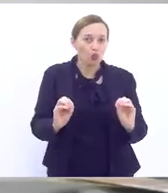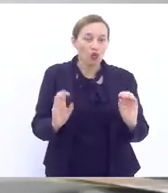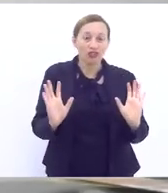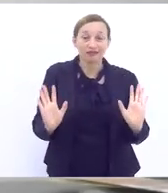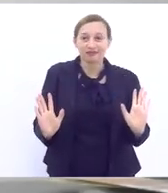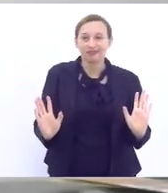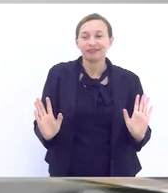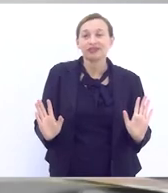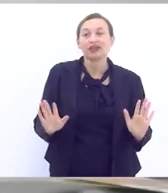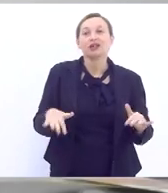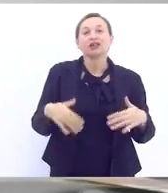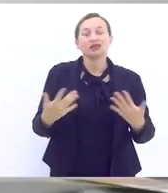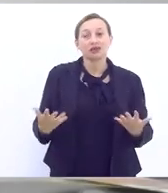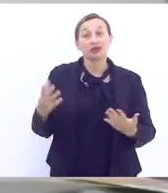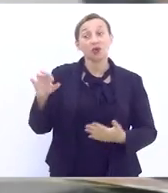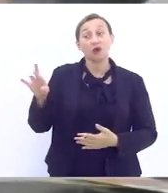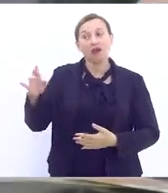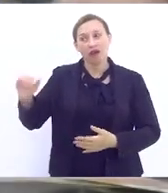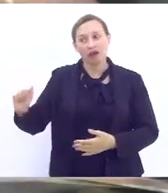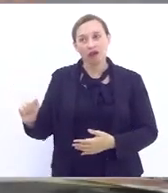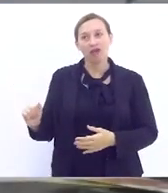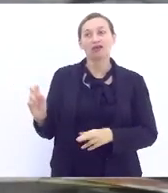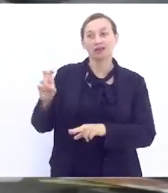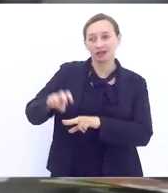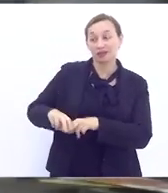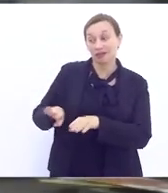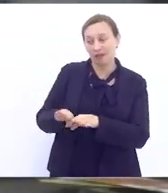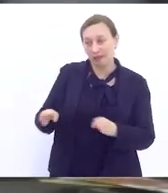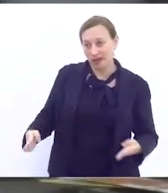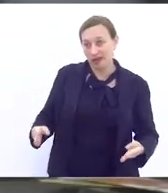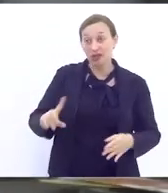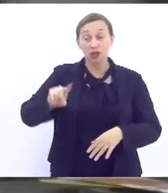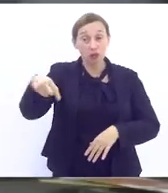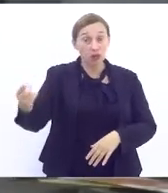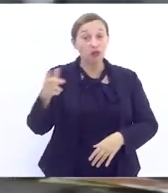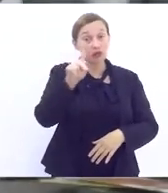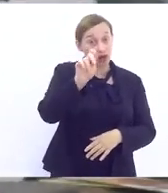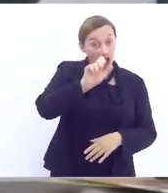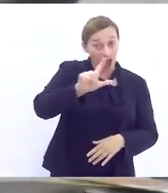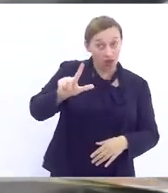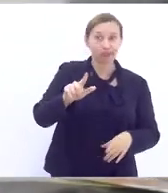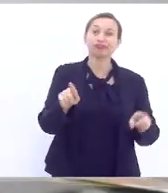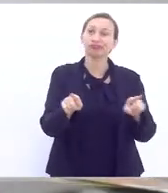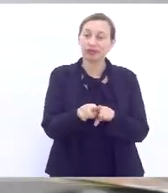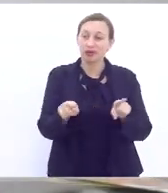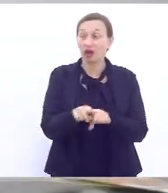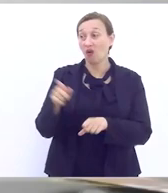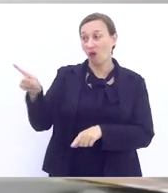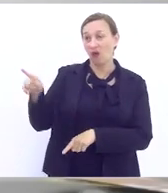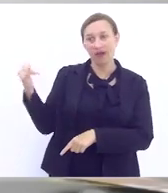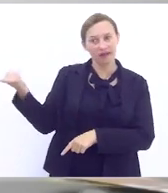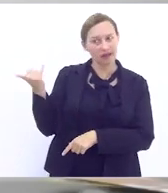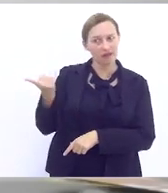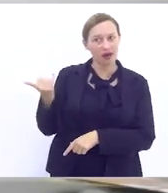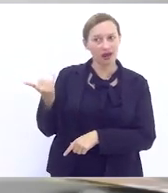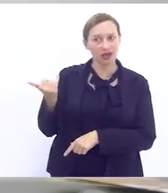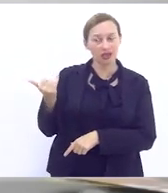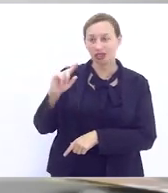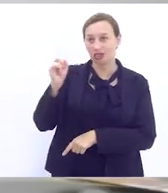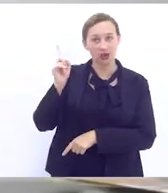de ter um Creia aqui na mesa outros tivesse um cal aí ele tá dizendo que nem Engenheiro é